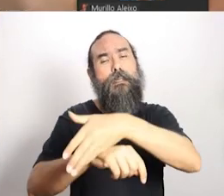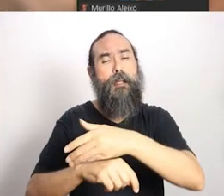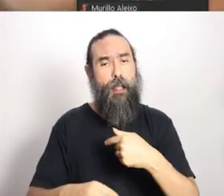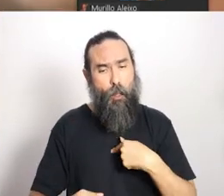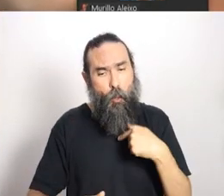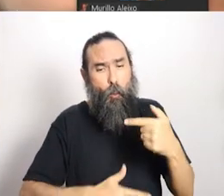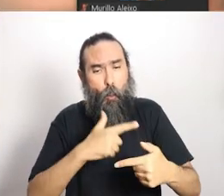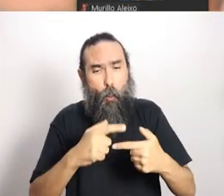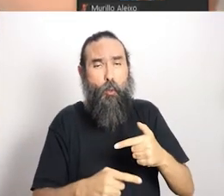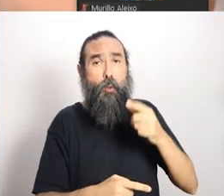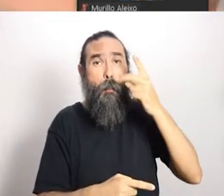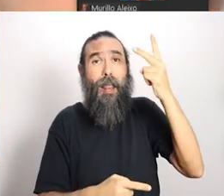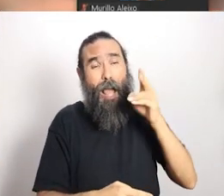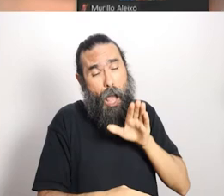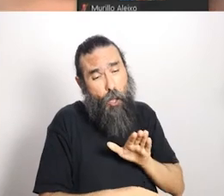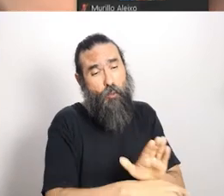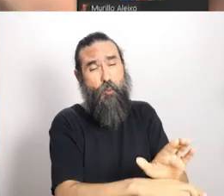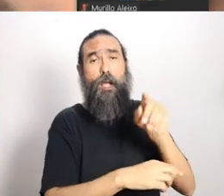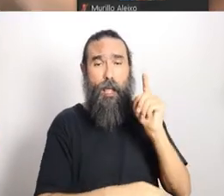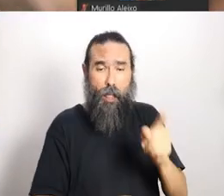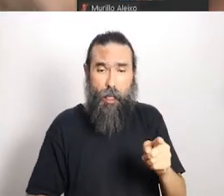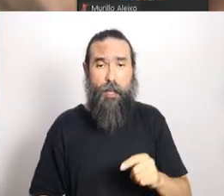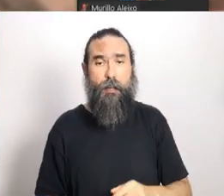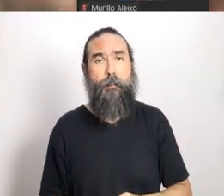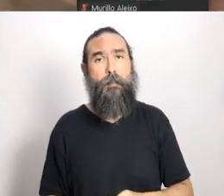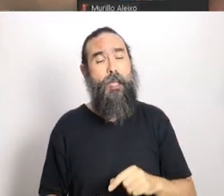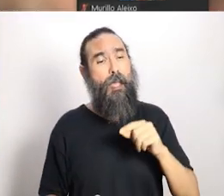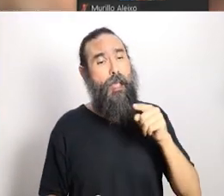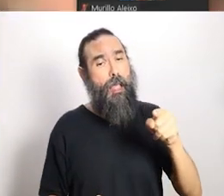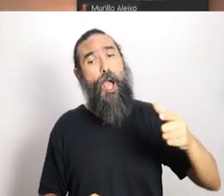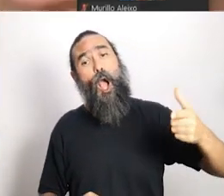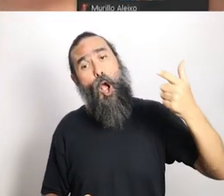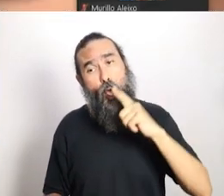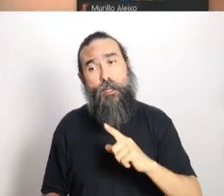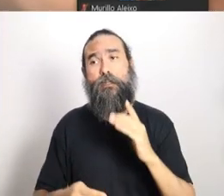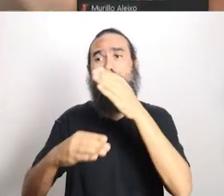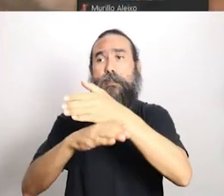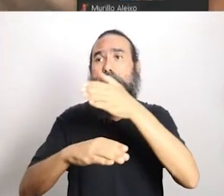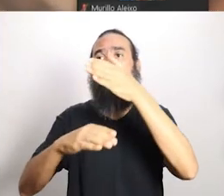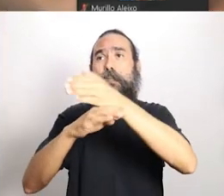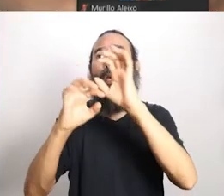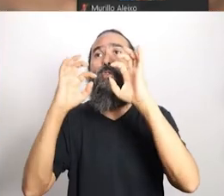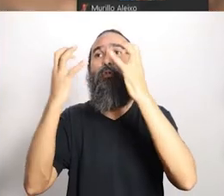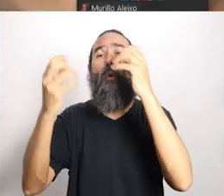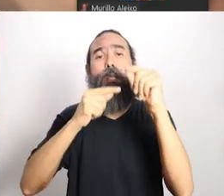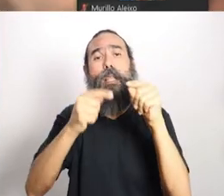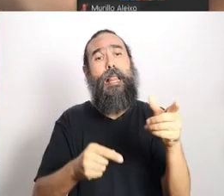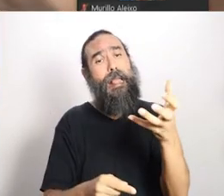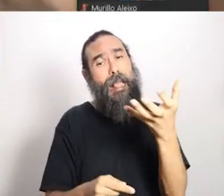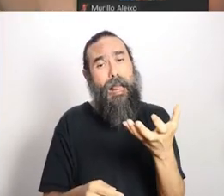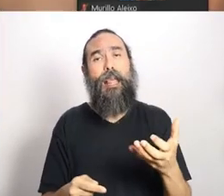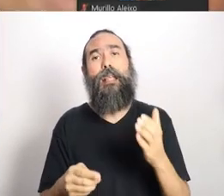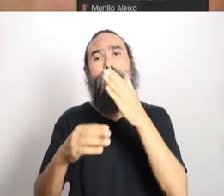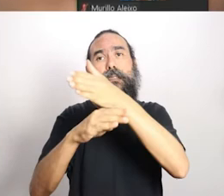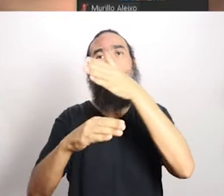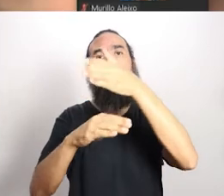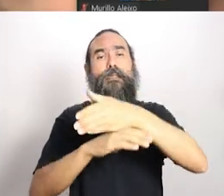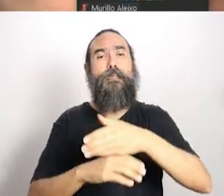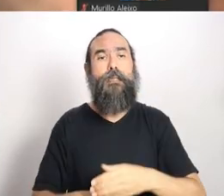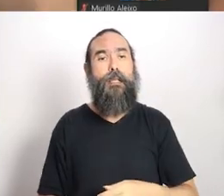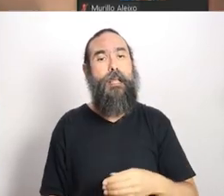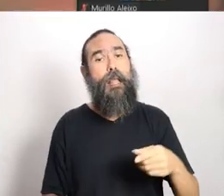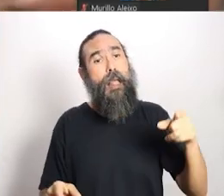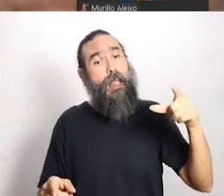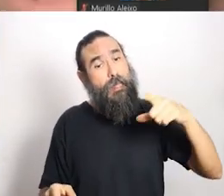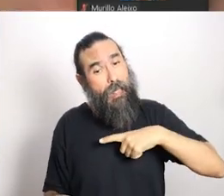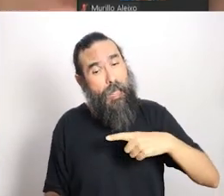para fazer o que ele deseja fazer, né? Estar nos palcos onde ele deseja estar, ter os parceiros